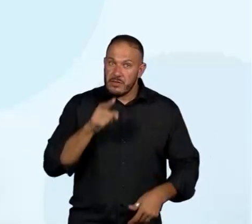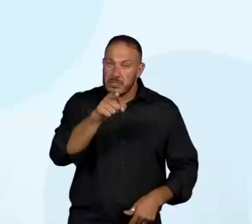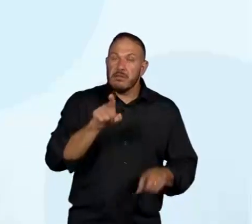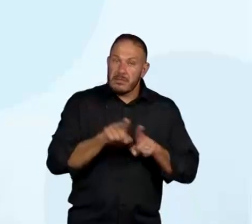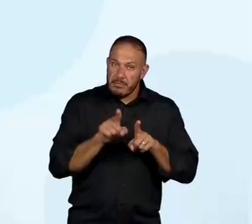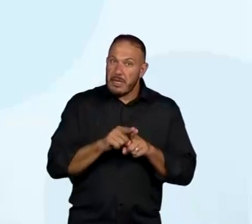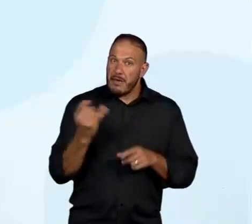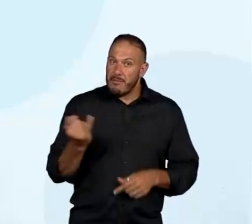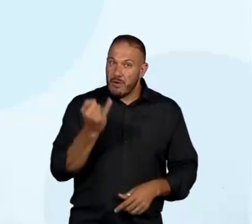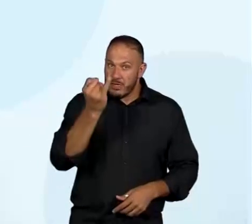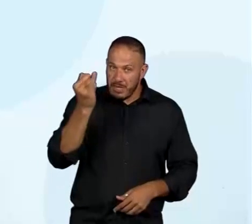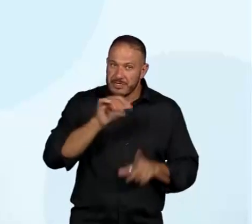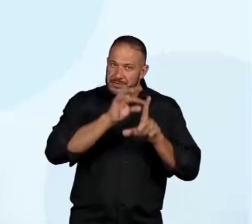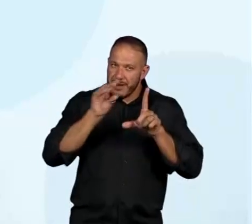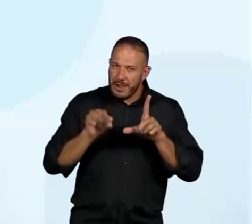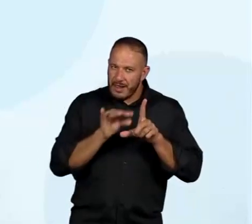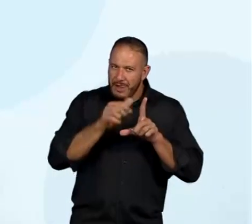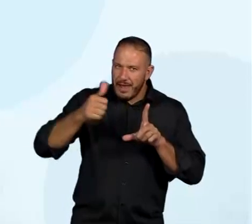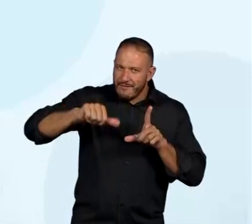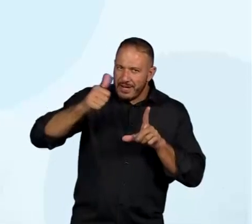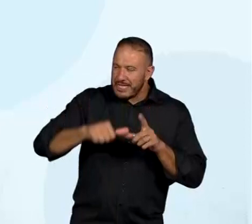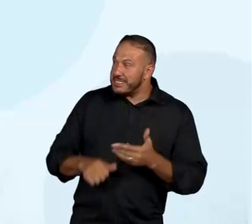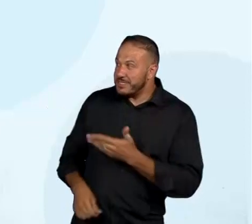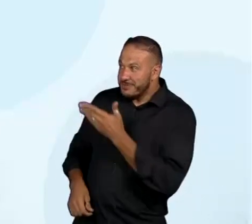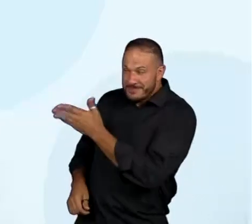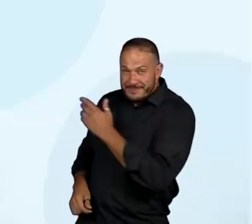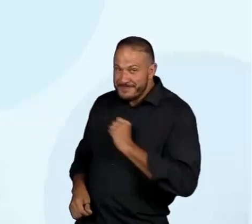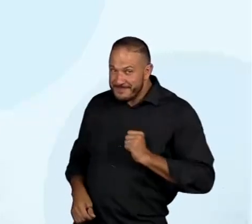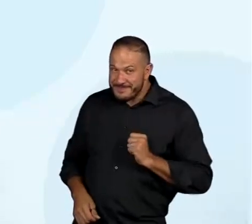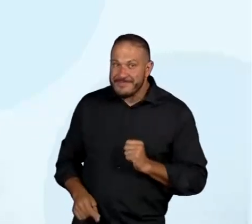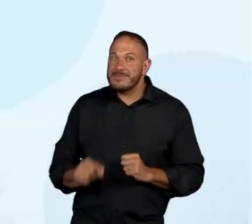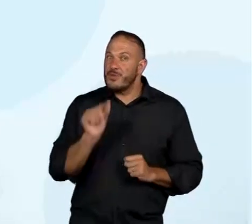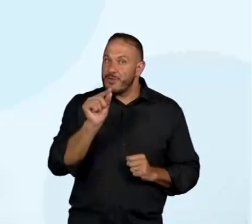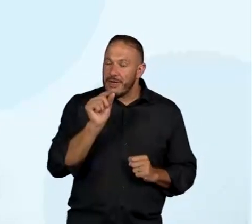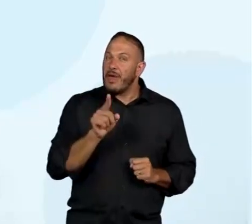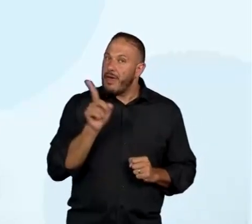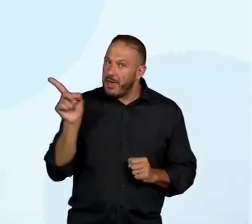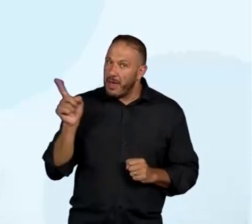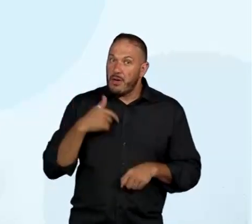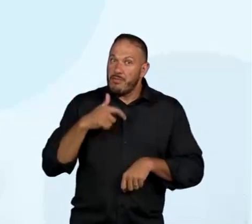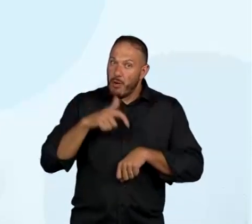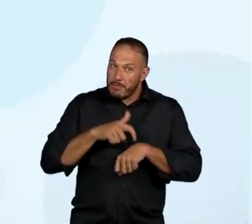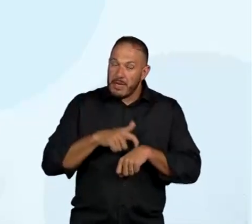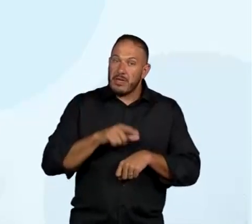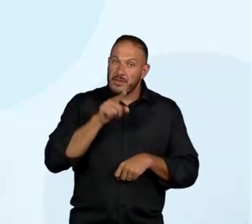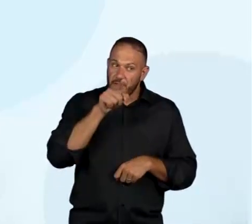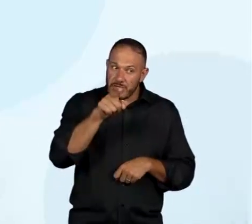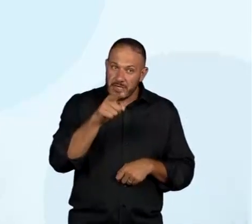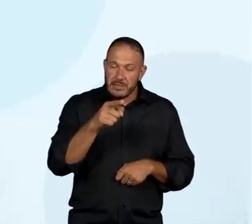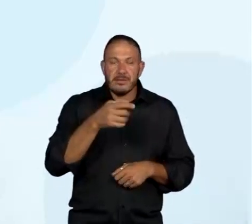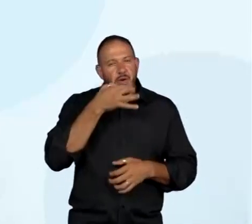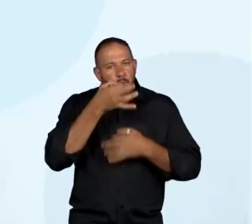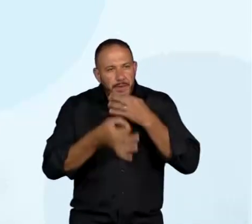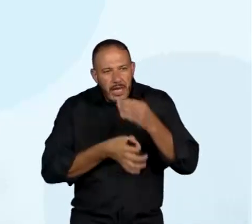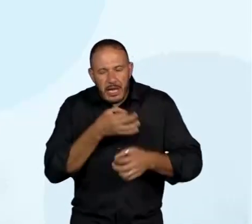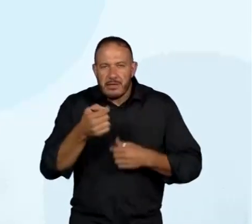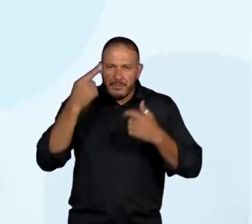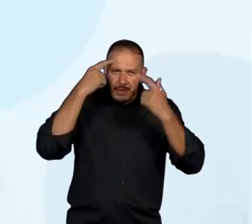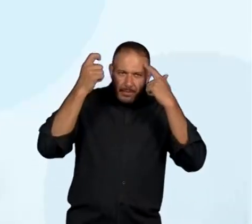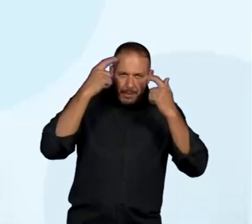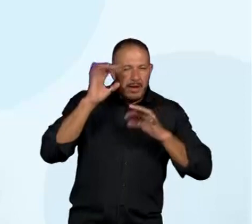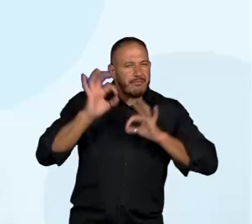esqueçam da nossa avaliação, que é o momento que vocês participam da construção de